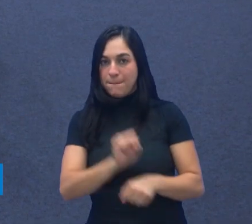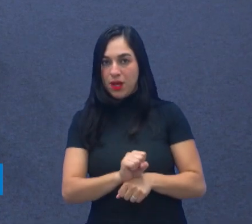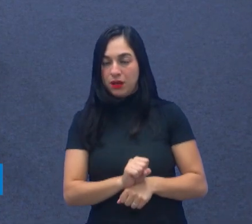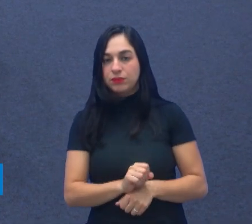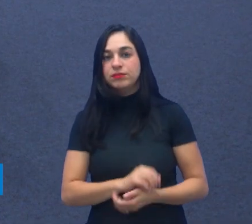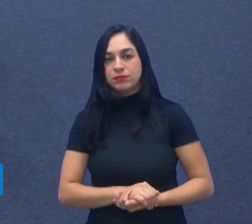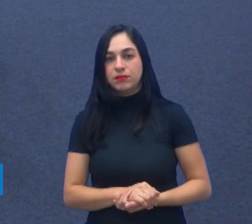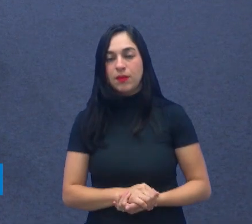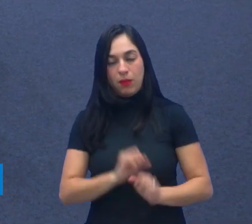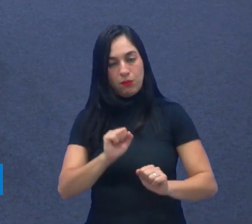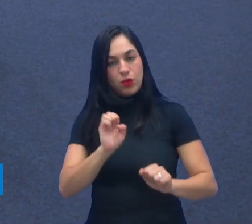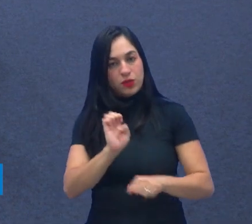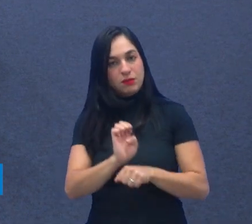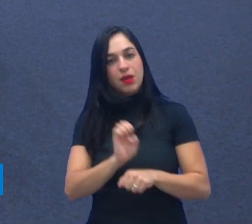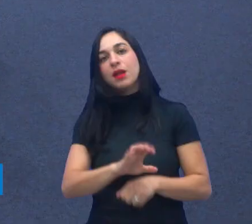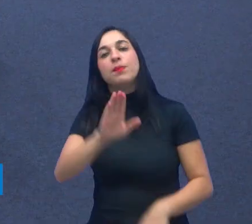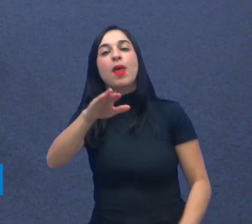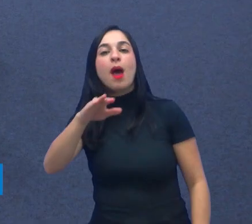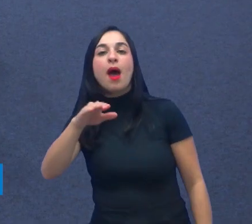seu tempo. Amélia,